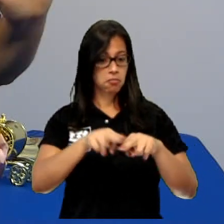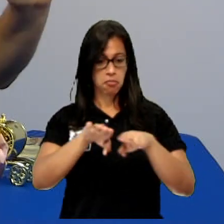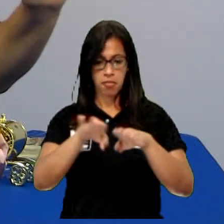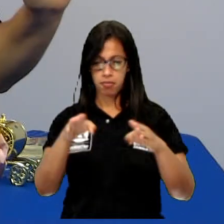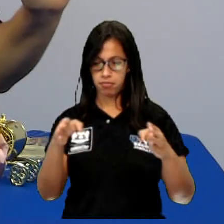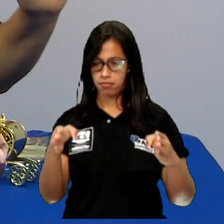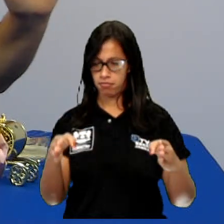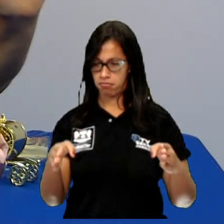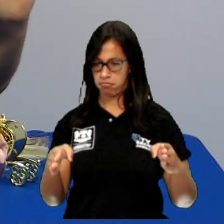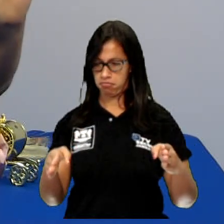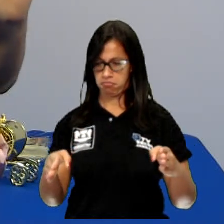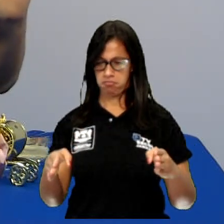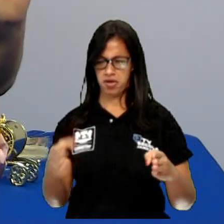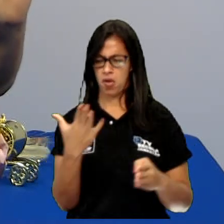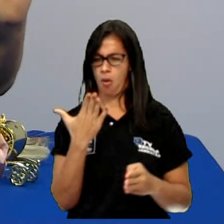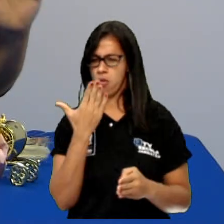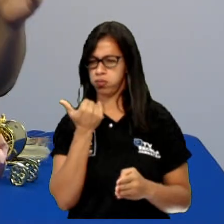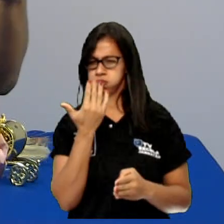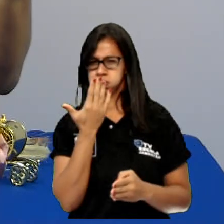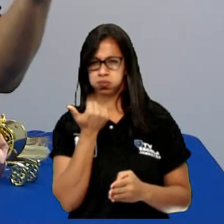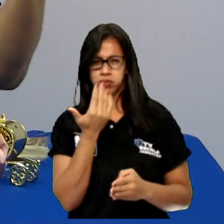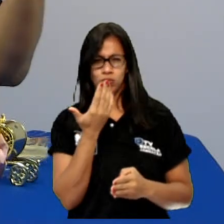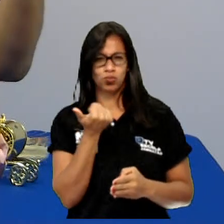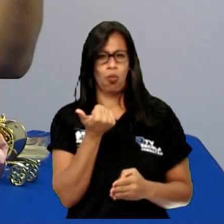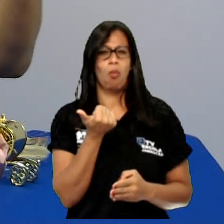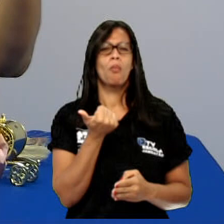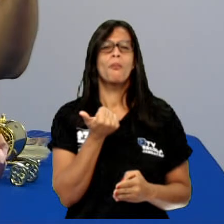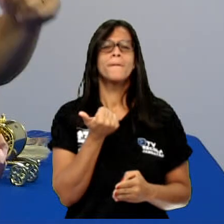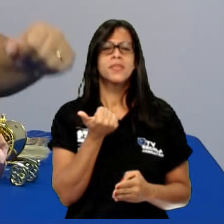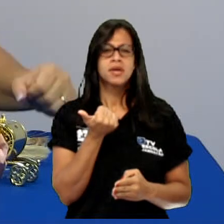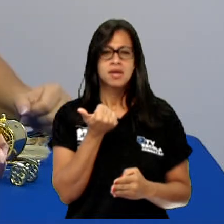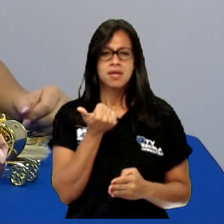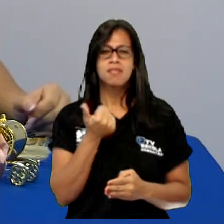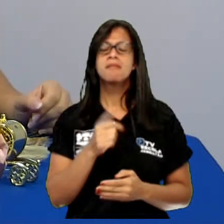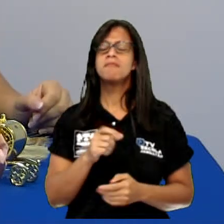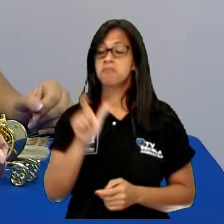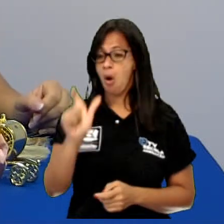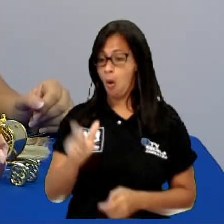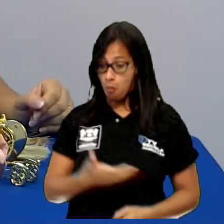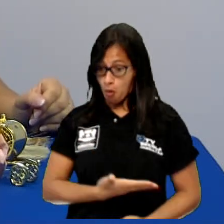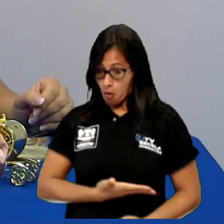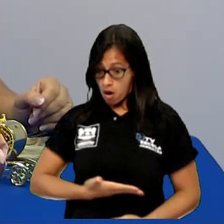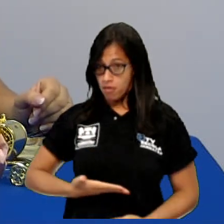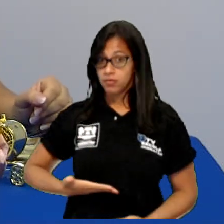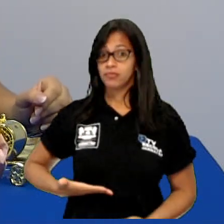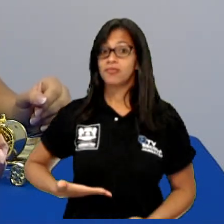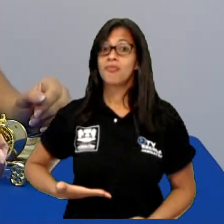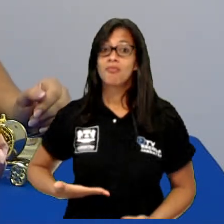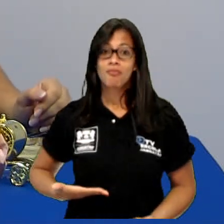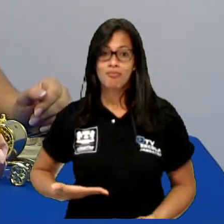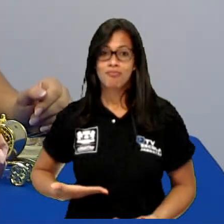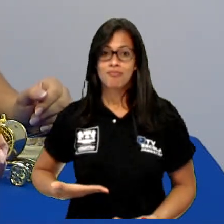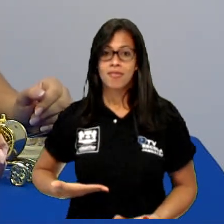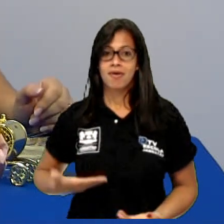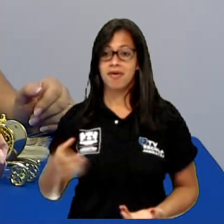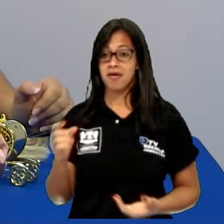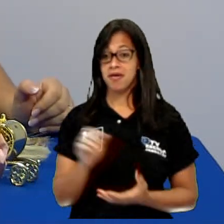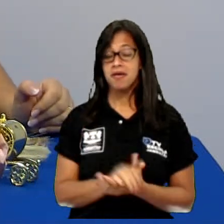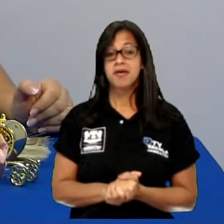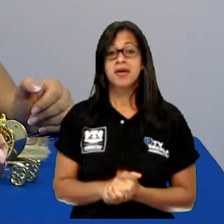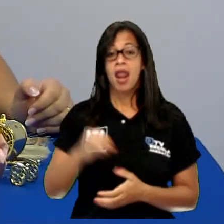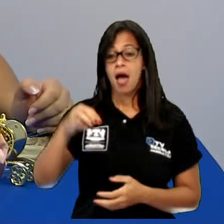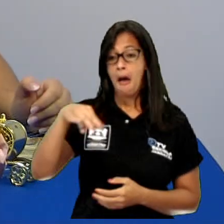muita comida e ele tinha acordado com muita fome, aquele era um dia muito importante, afinal de contas ele agora era Midas, o rei do toque de